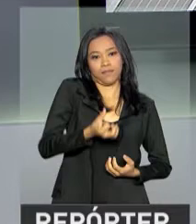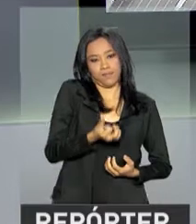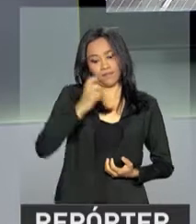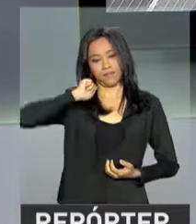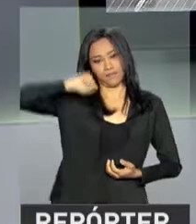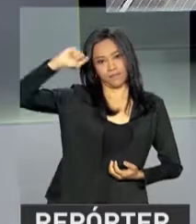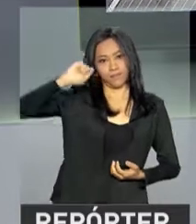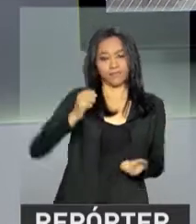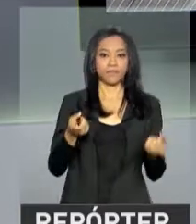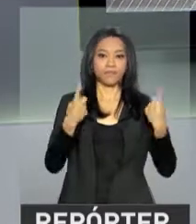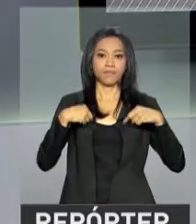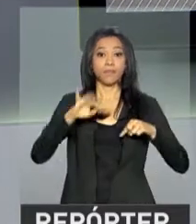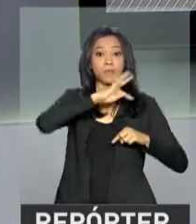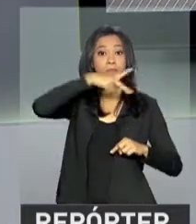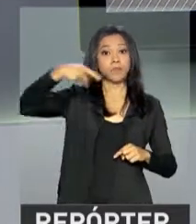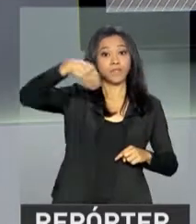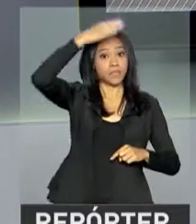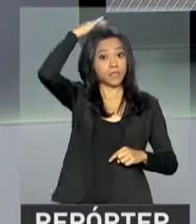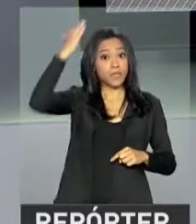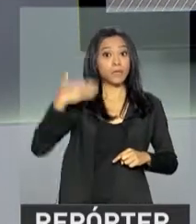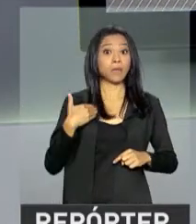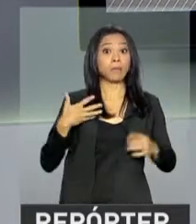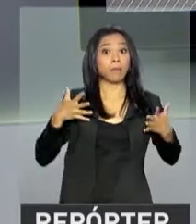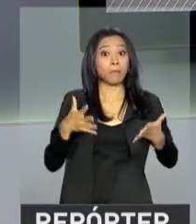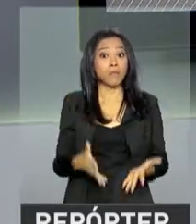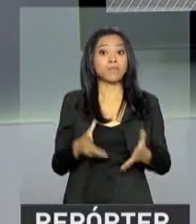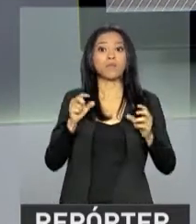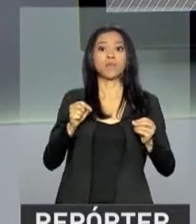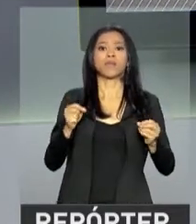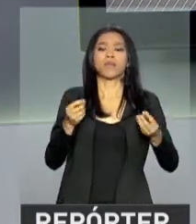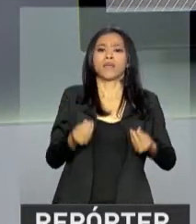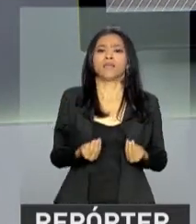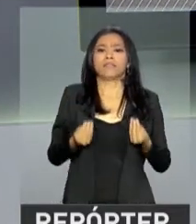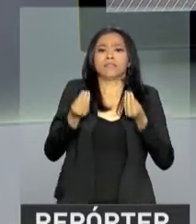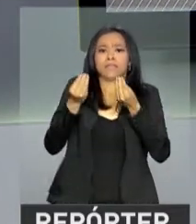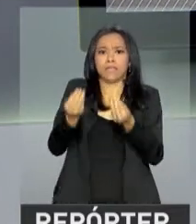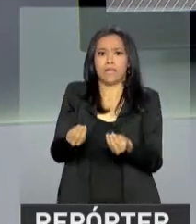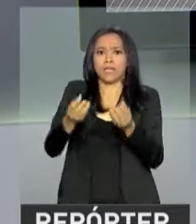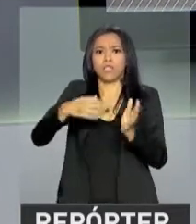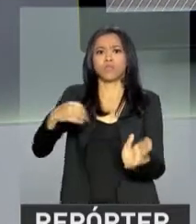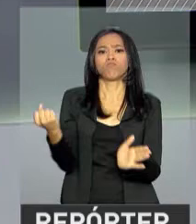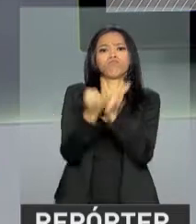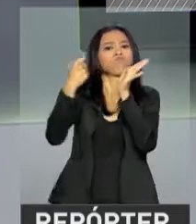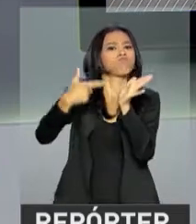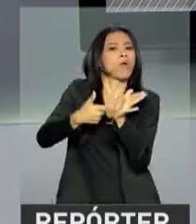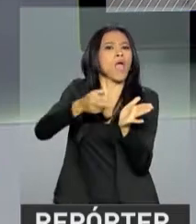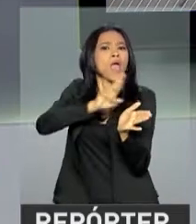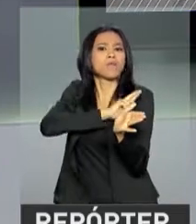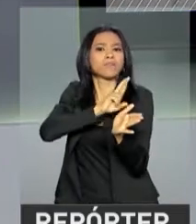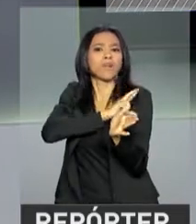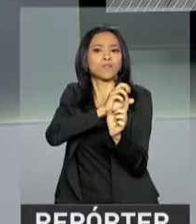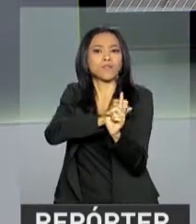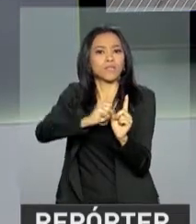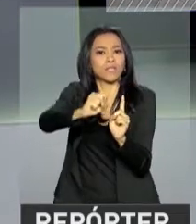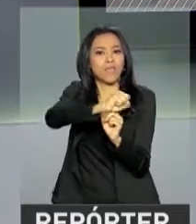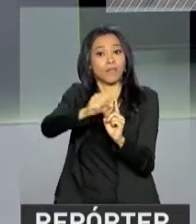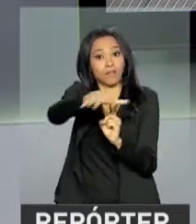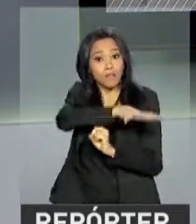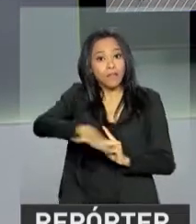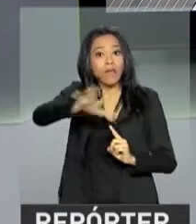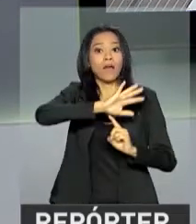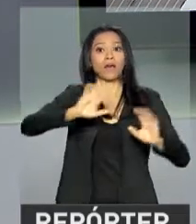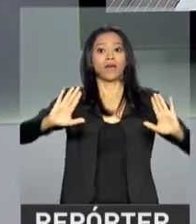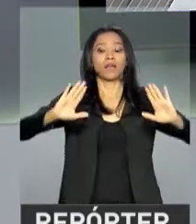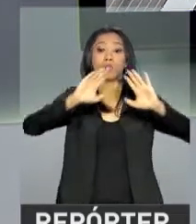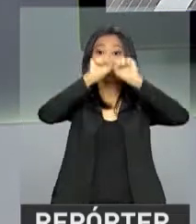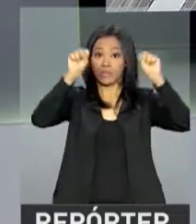26 de abril o presidente michel temer participa da entrega do selo de responsabilidade social pelo trabalho no sistema prisional e